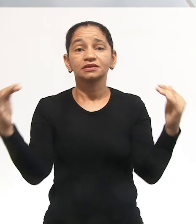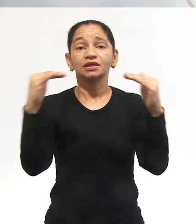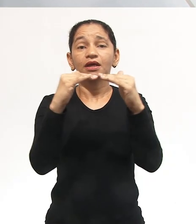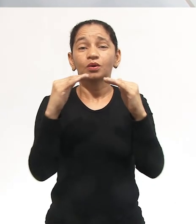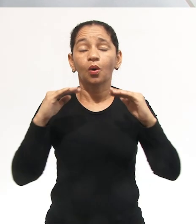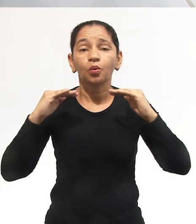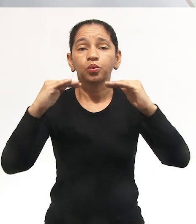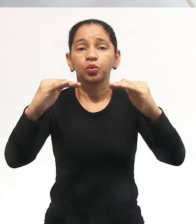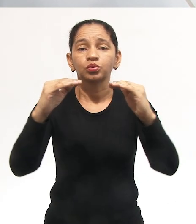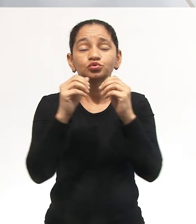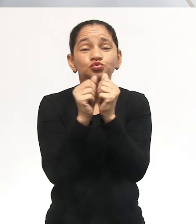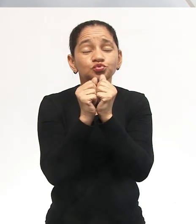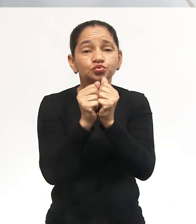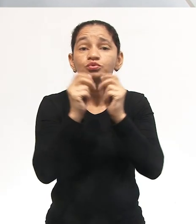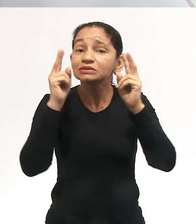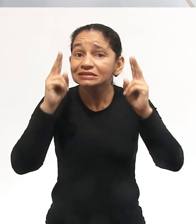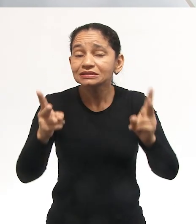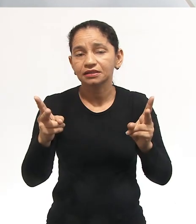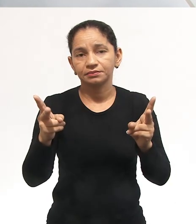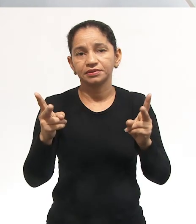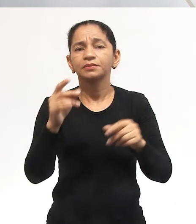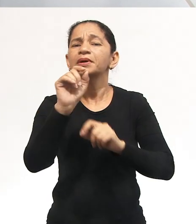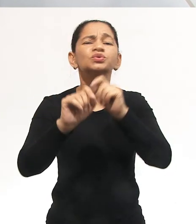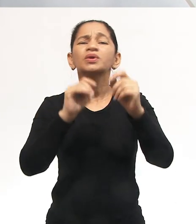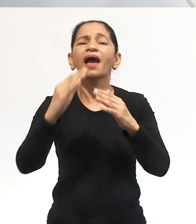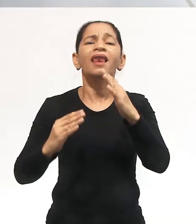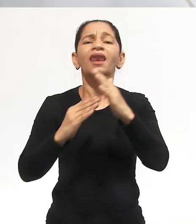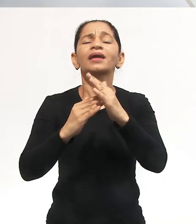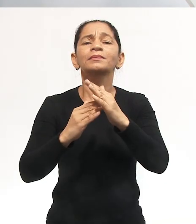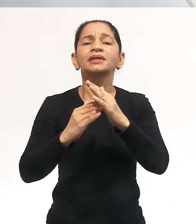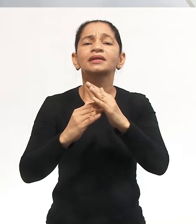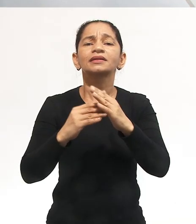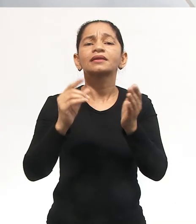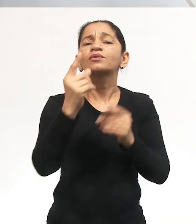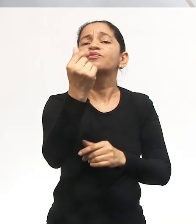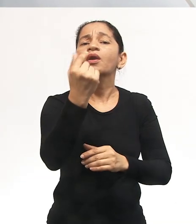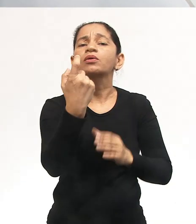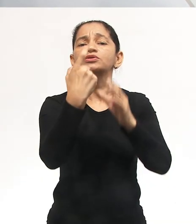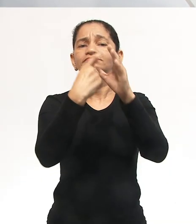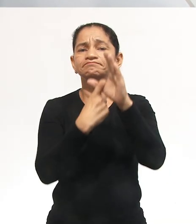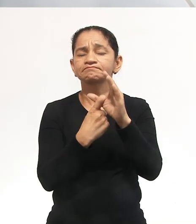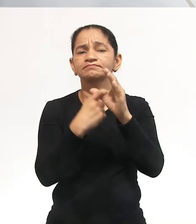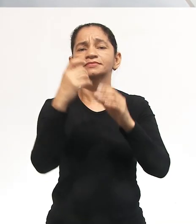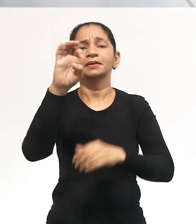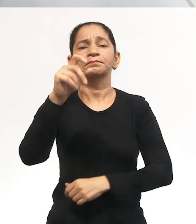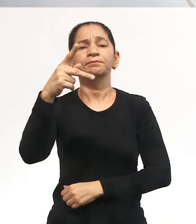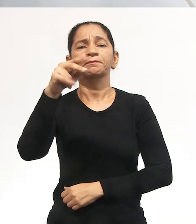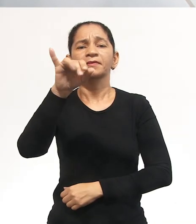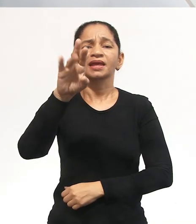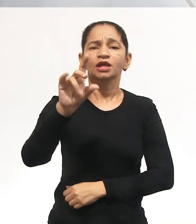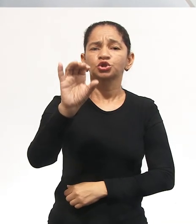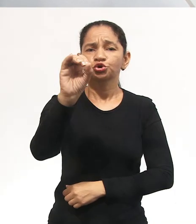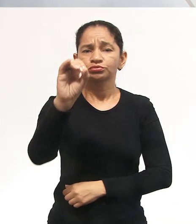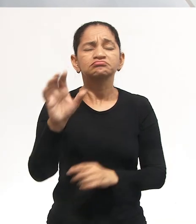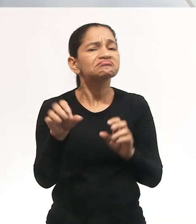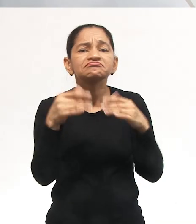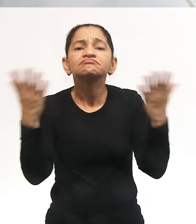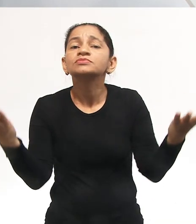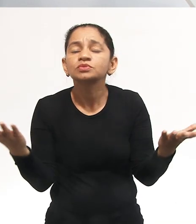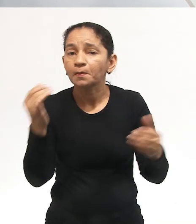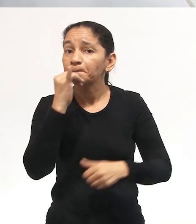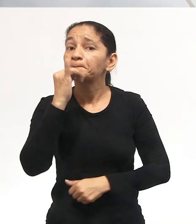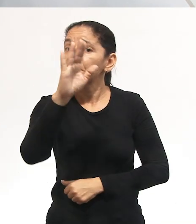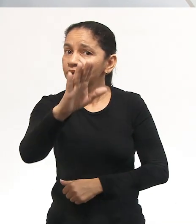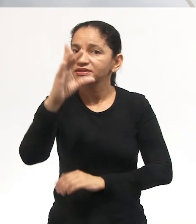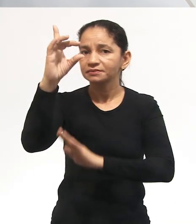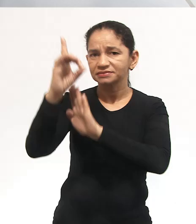e as despesas. Então, o que é limitar o empenho? É não autorizar realmente novas despesas, tá? Ou